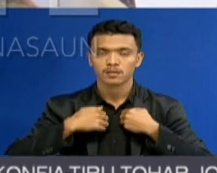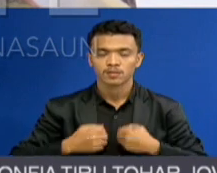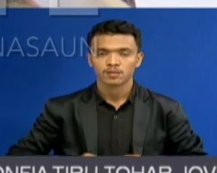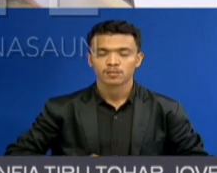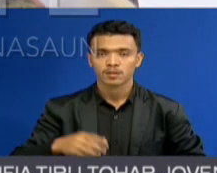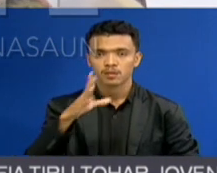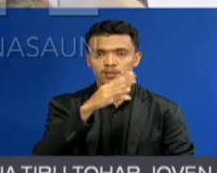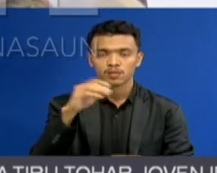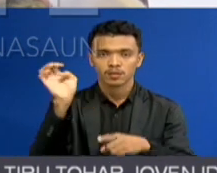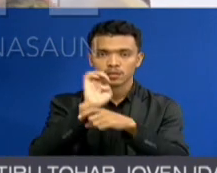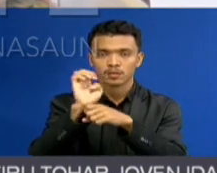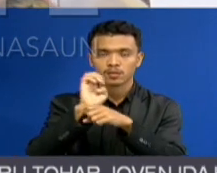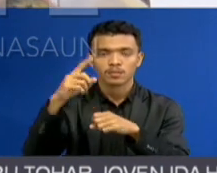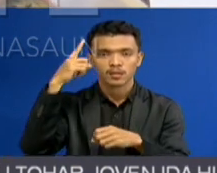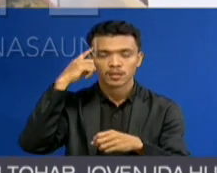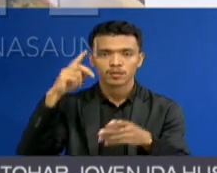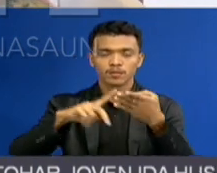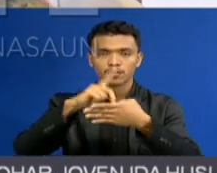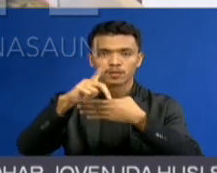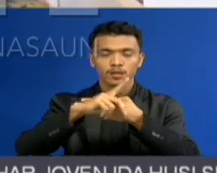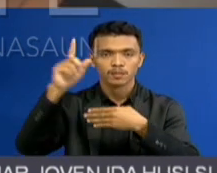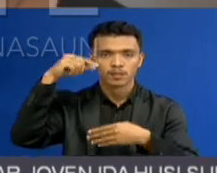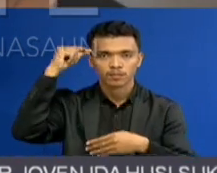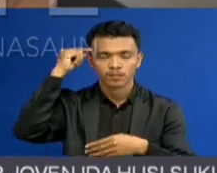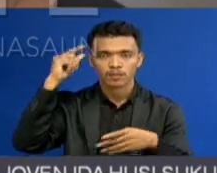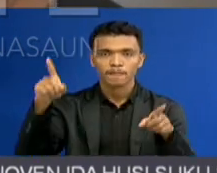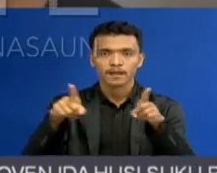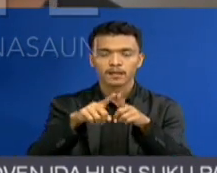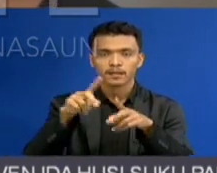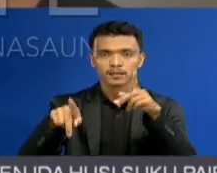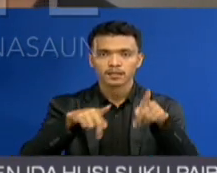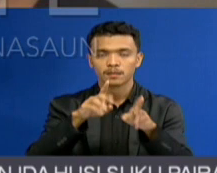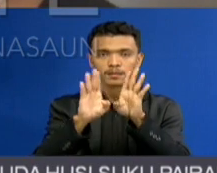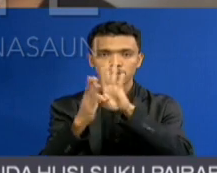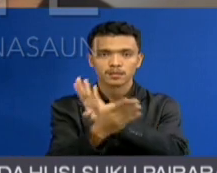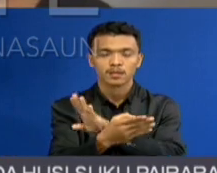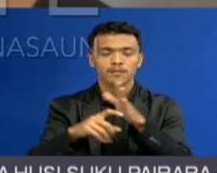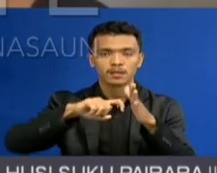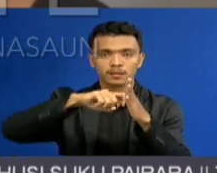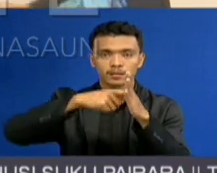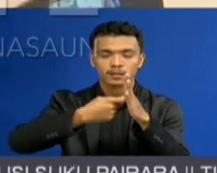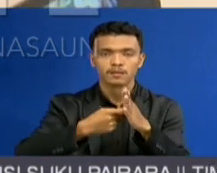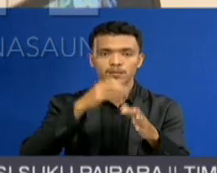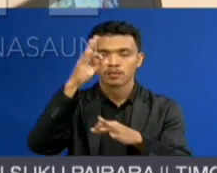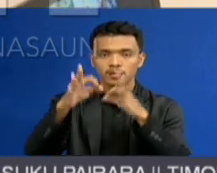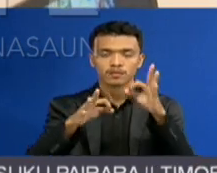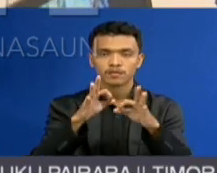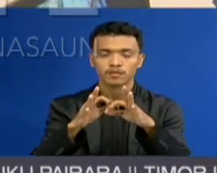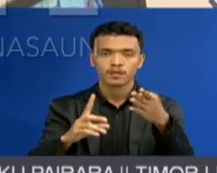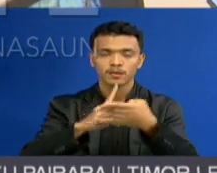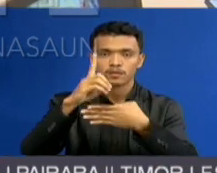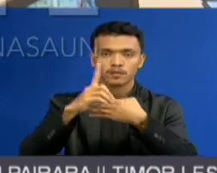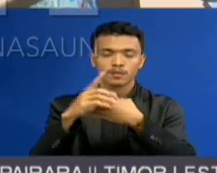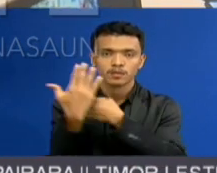economia. Tamba programa governo, considerado uma macassai fator chave o de garante desenvolvimento na